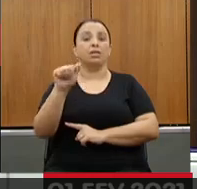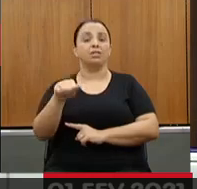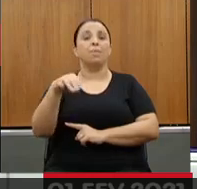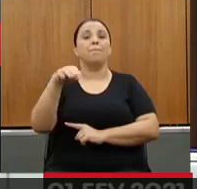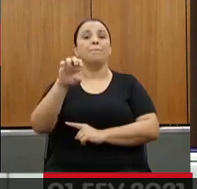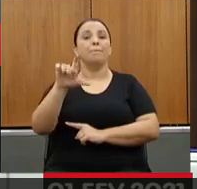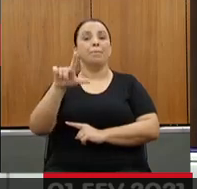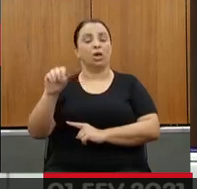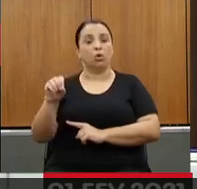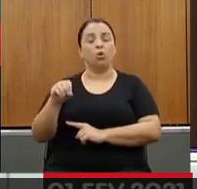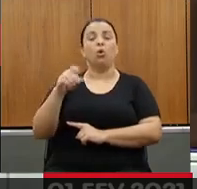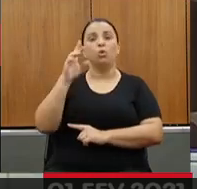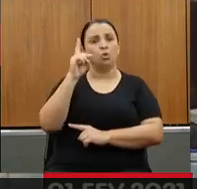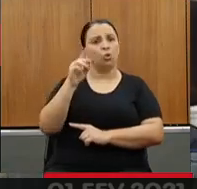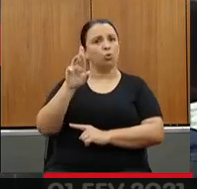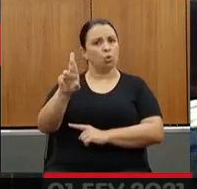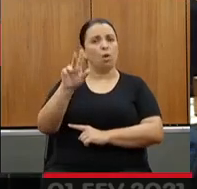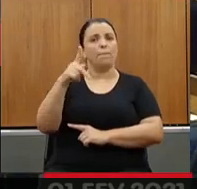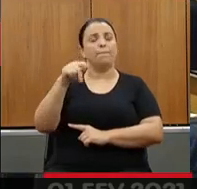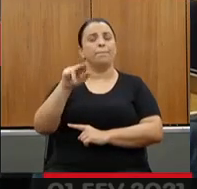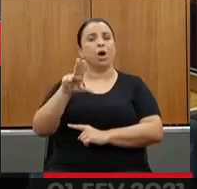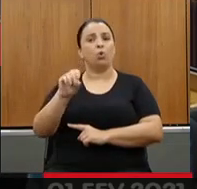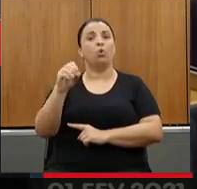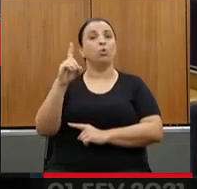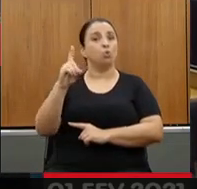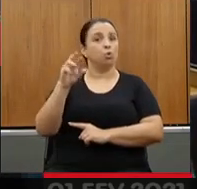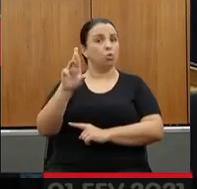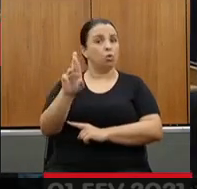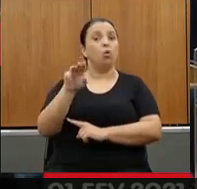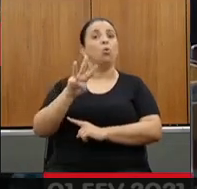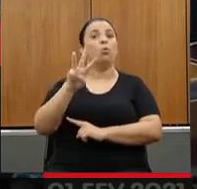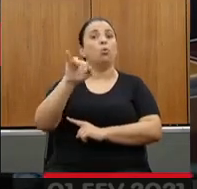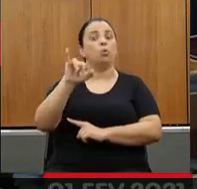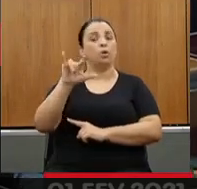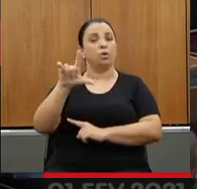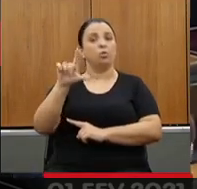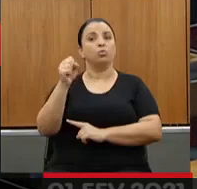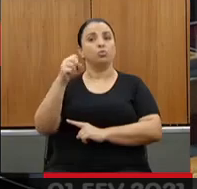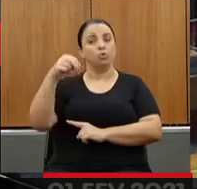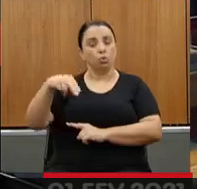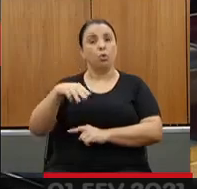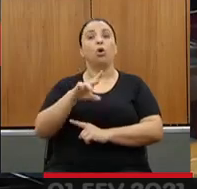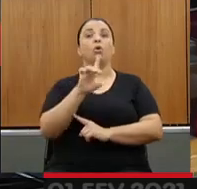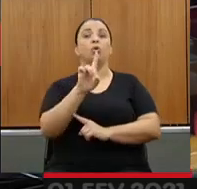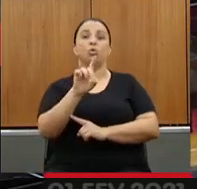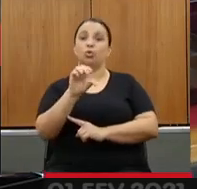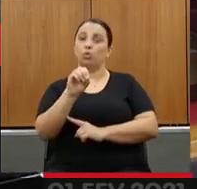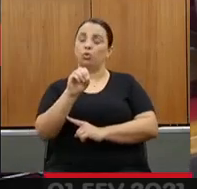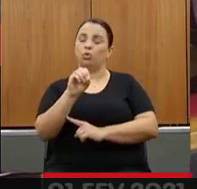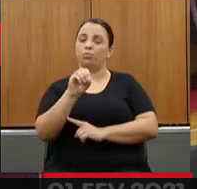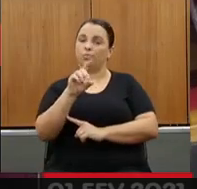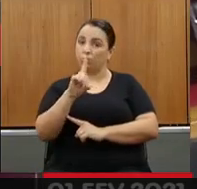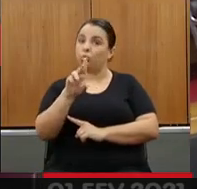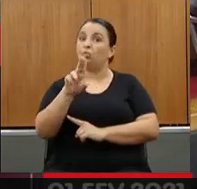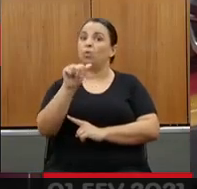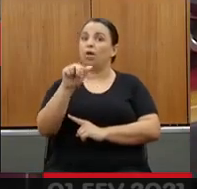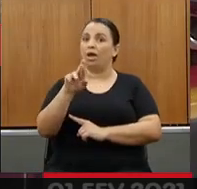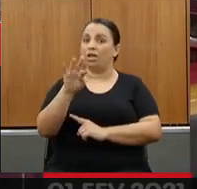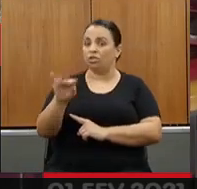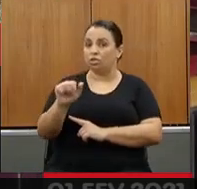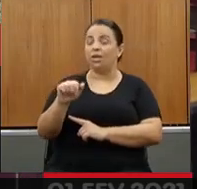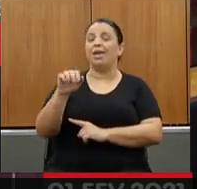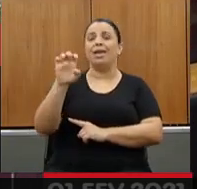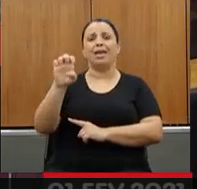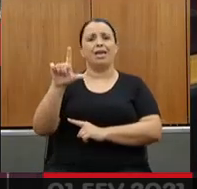Paulo, Doutor Wilson Batista, Duarte Bechir, Elismar Prado,